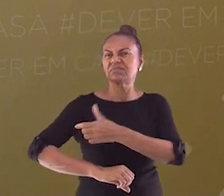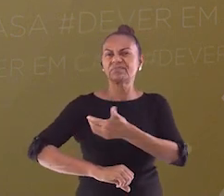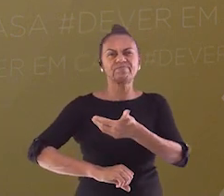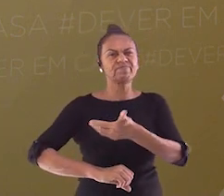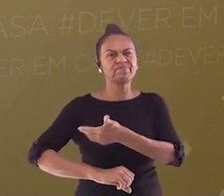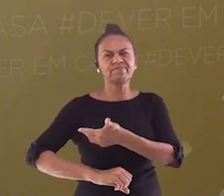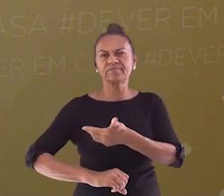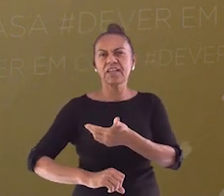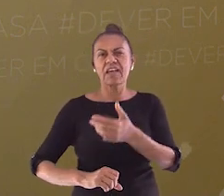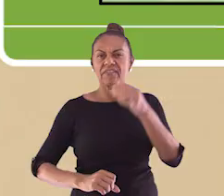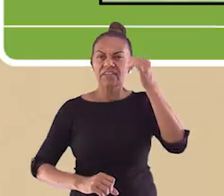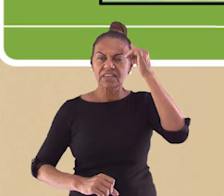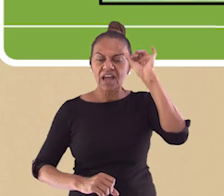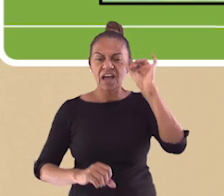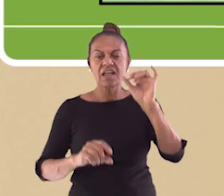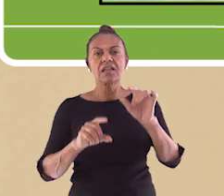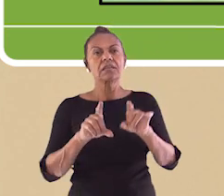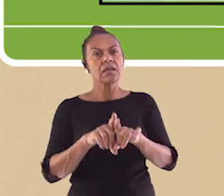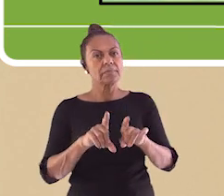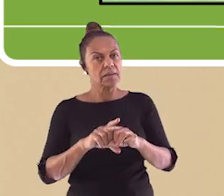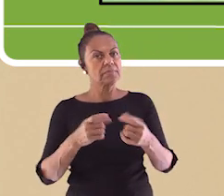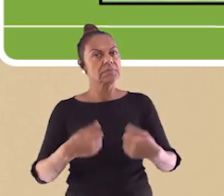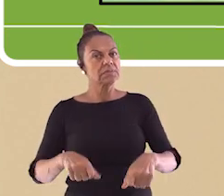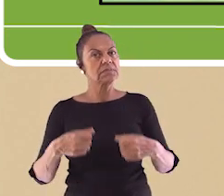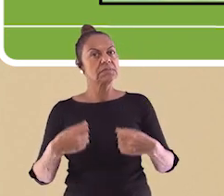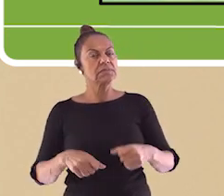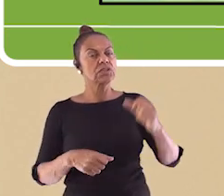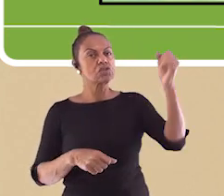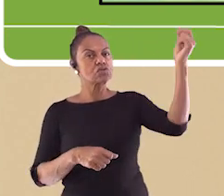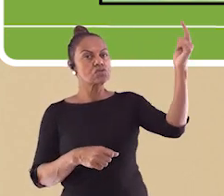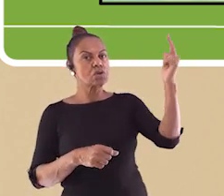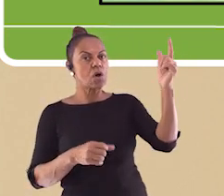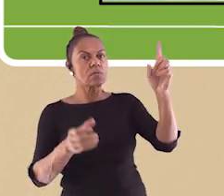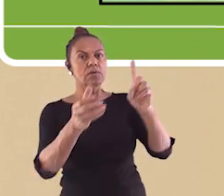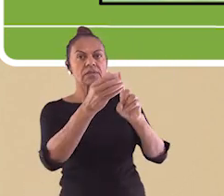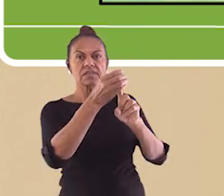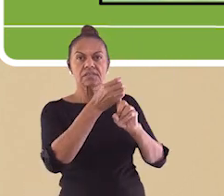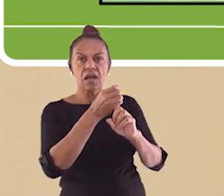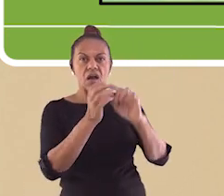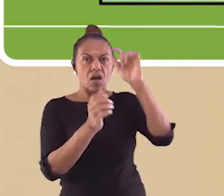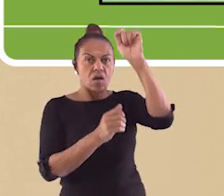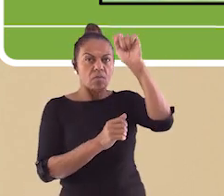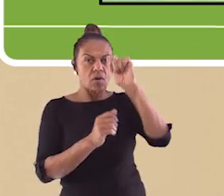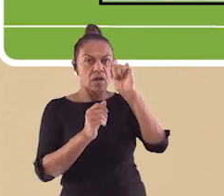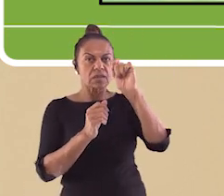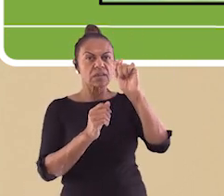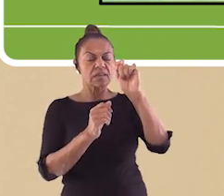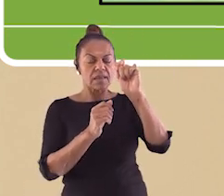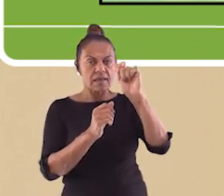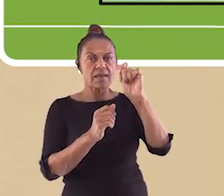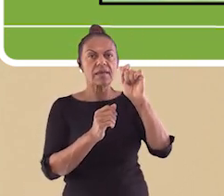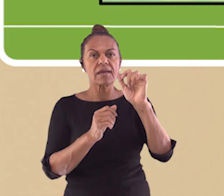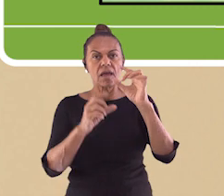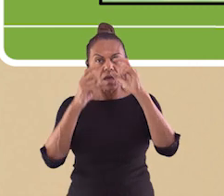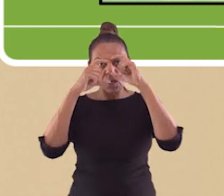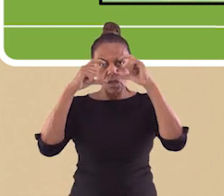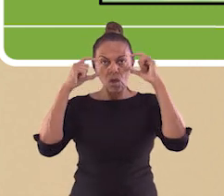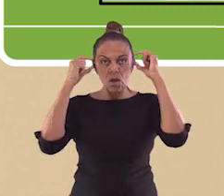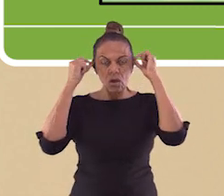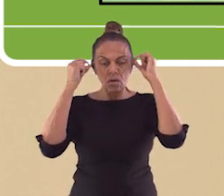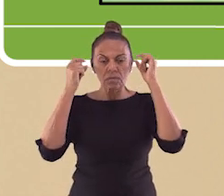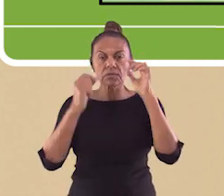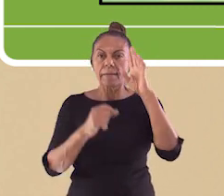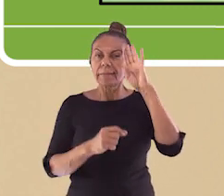uso de aerossóis, temos também que utilizar o filtro solar, acessórios como bonés e óculos de sol. Evitar a